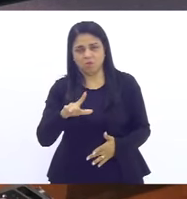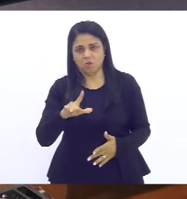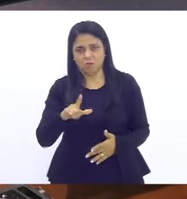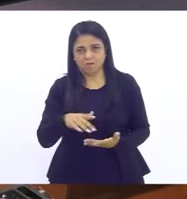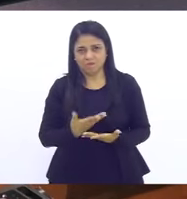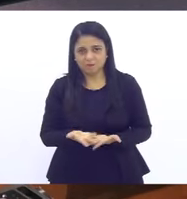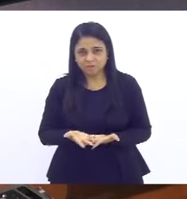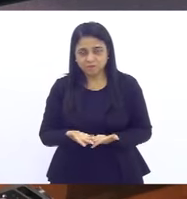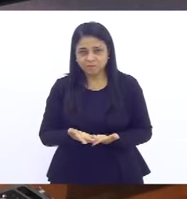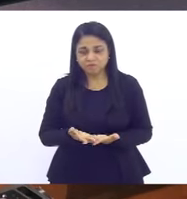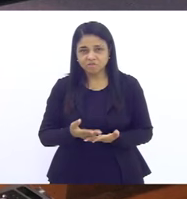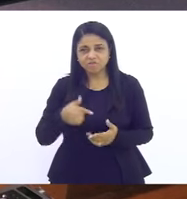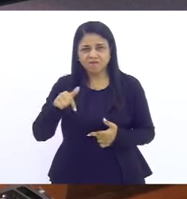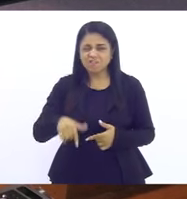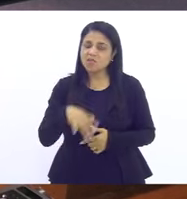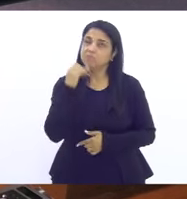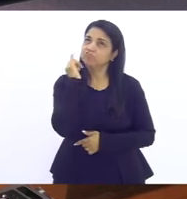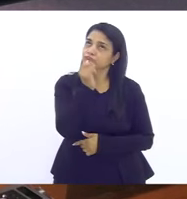E vem para cá,